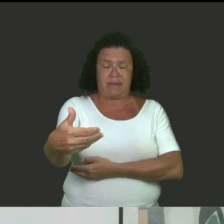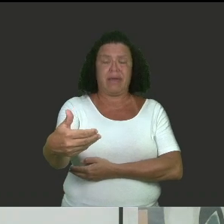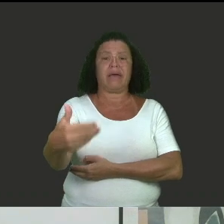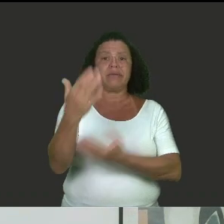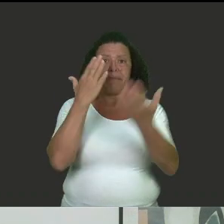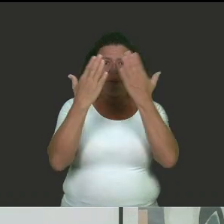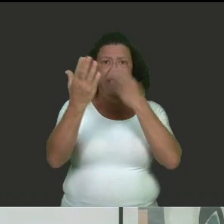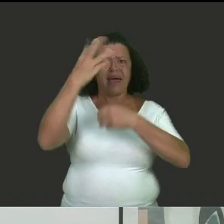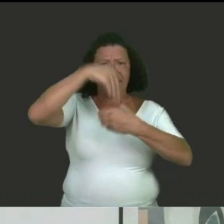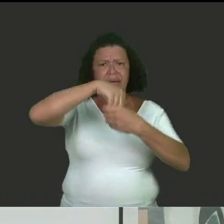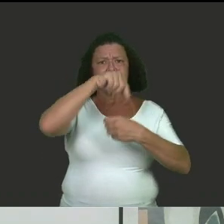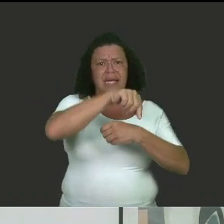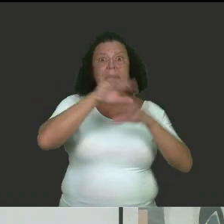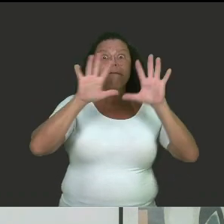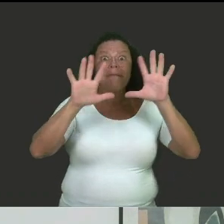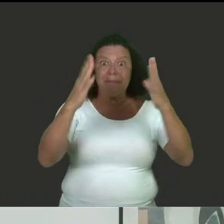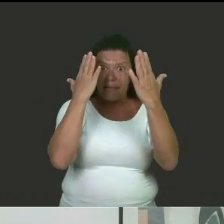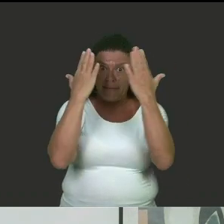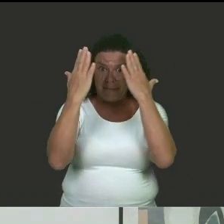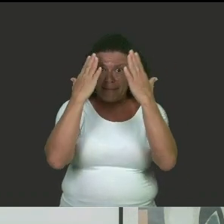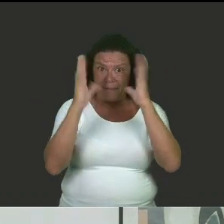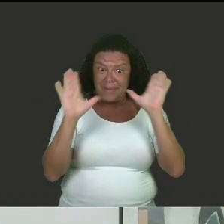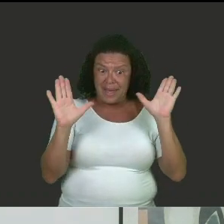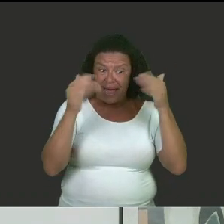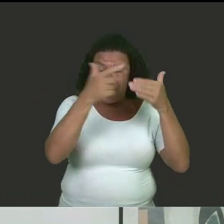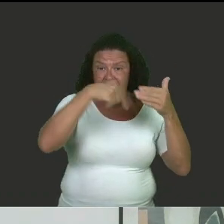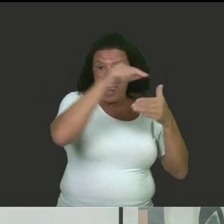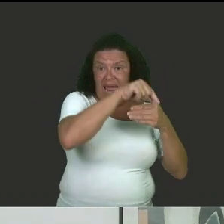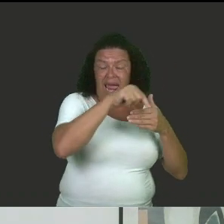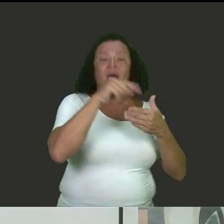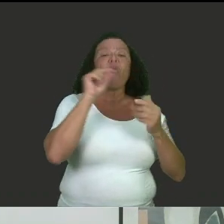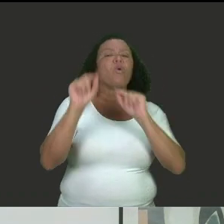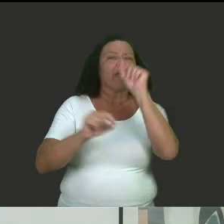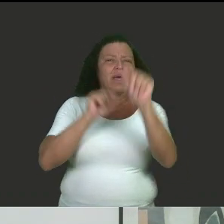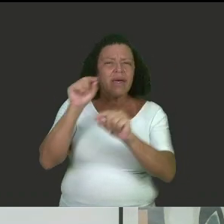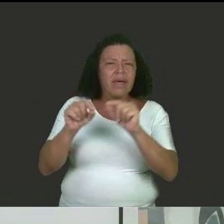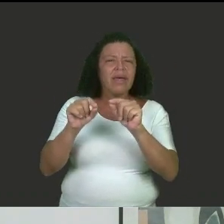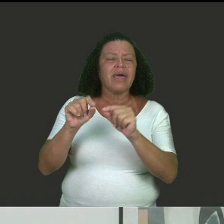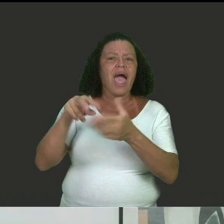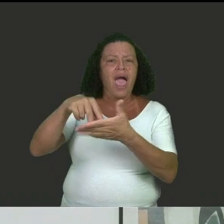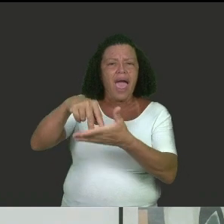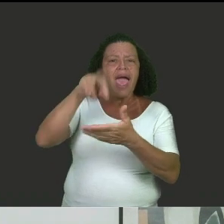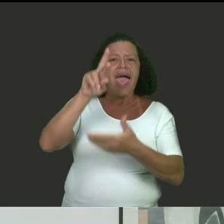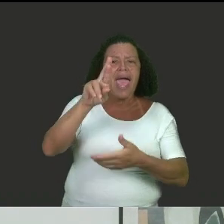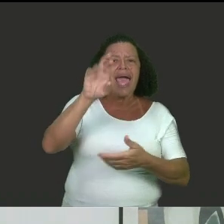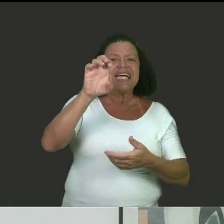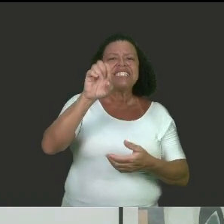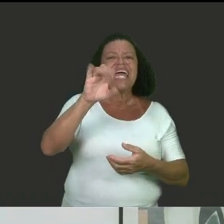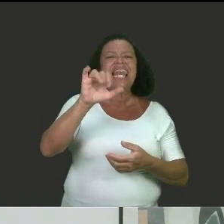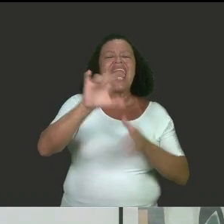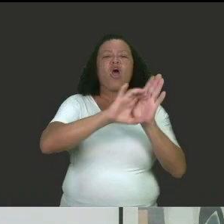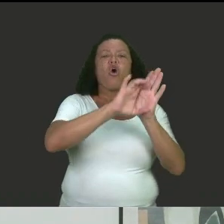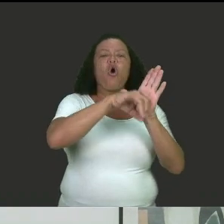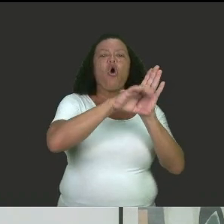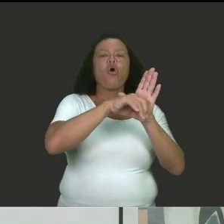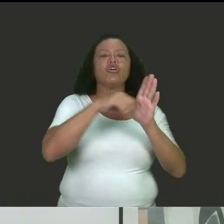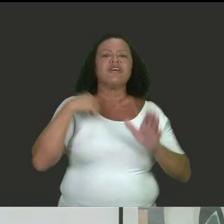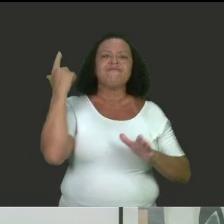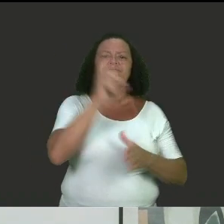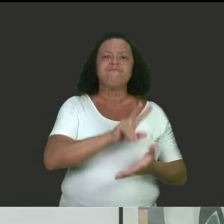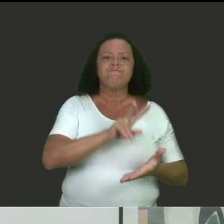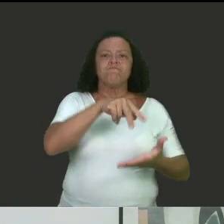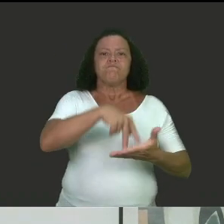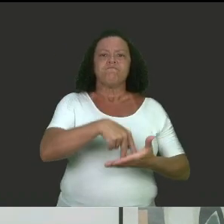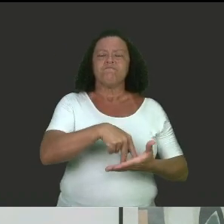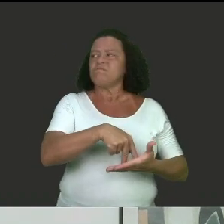Mas para a psicologia, a resiliência ela vem atrelada a esse conceito de superação, tá? Então